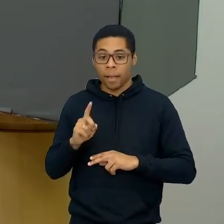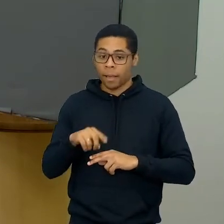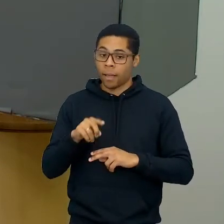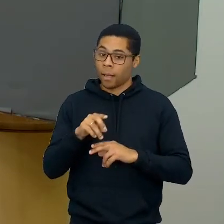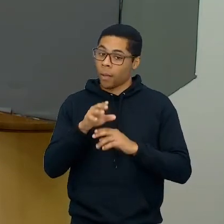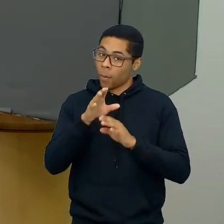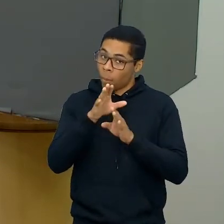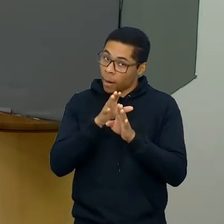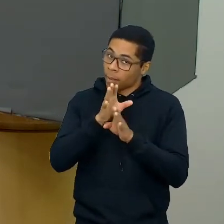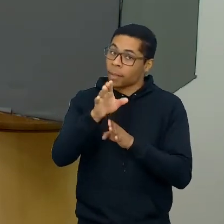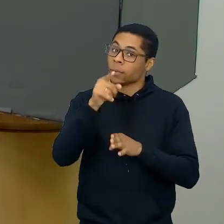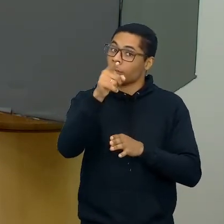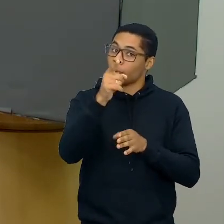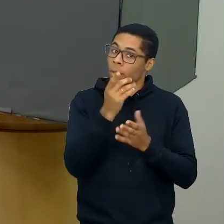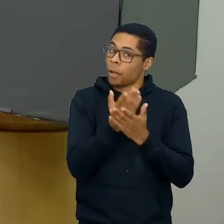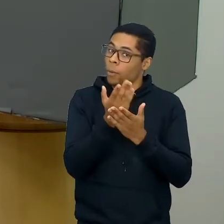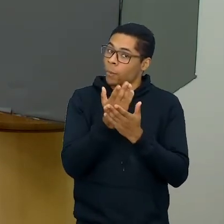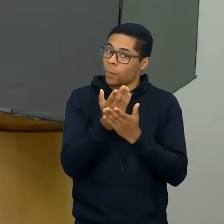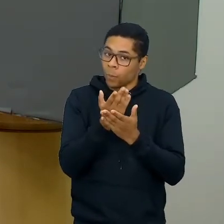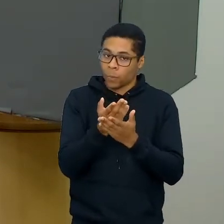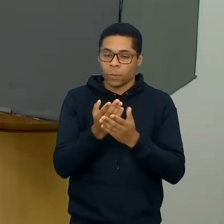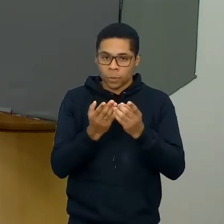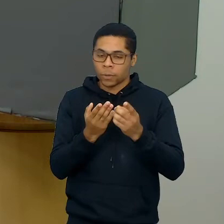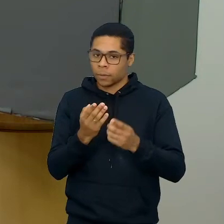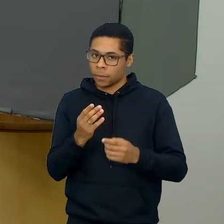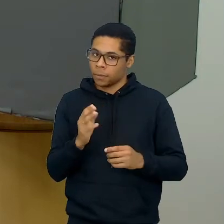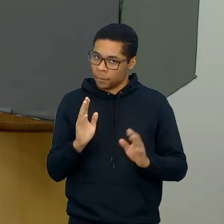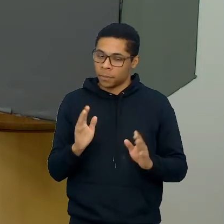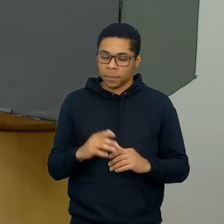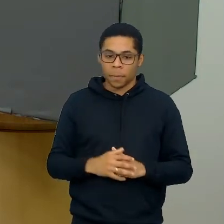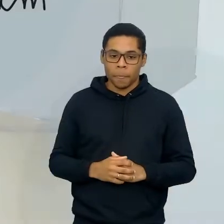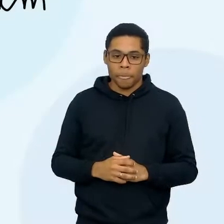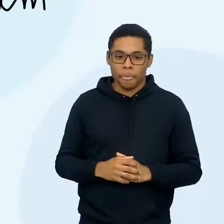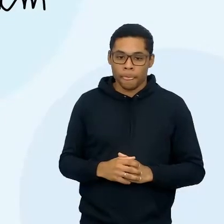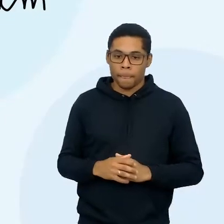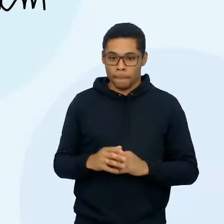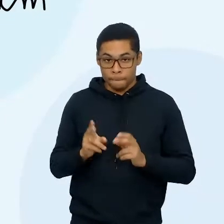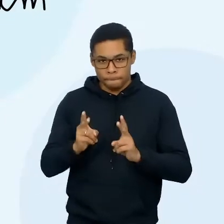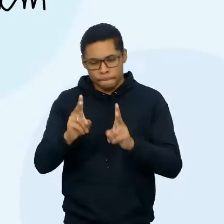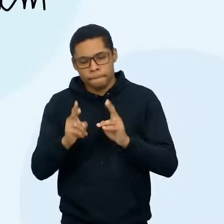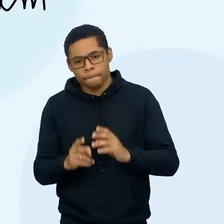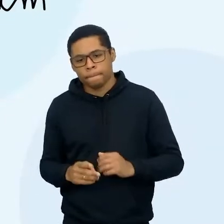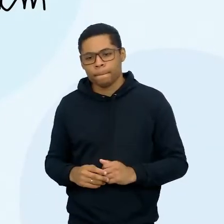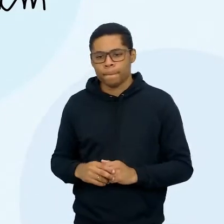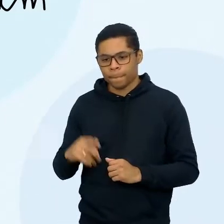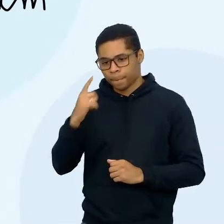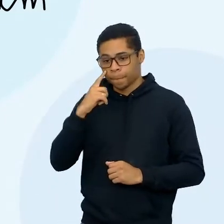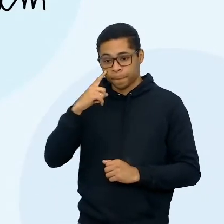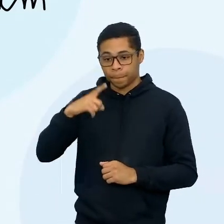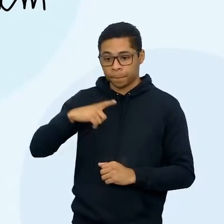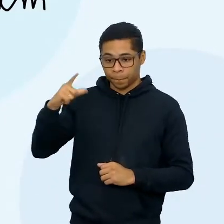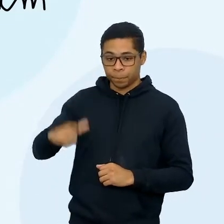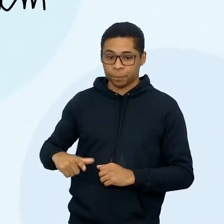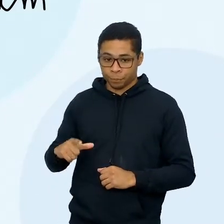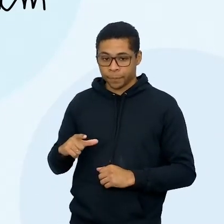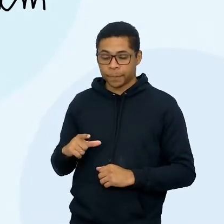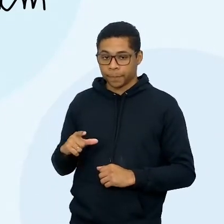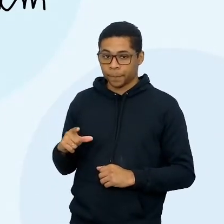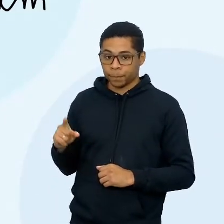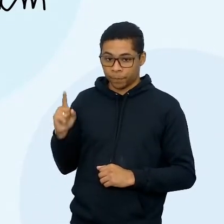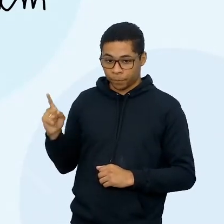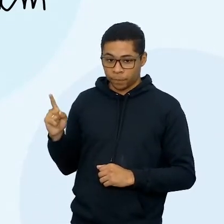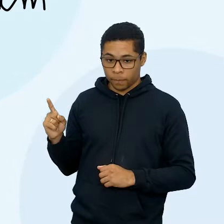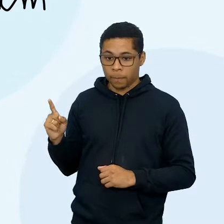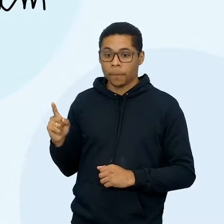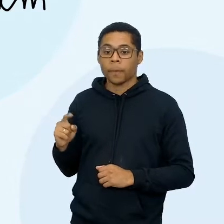para você, aluno, estudante que está aí nos acompanhando. Vamos em frente, então. Aqui a gente tem, então, essa consideração